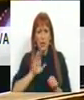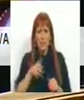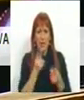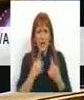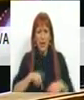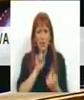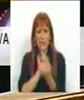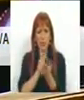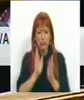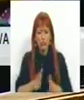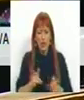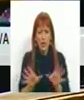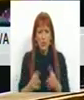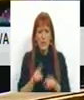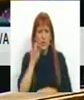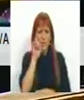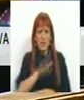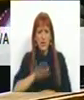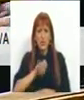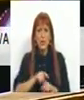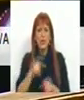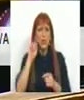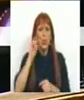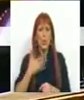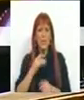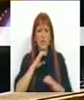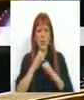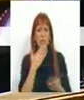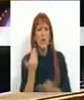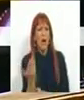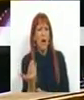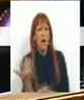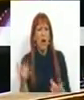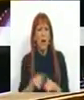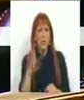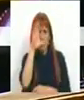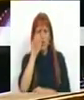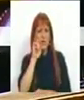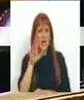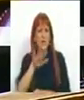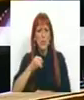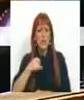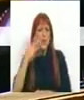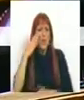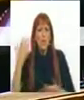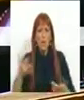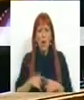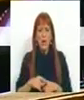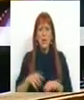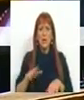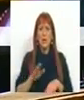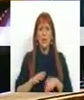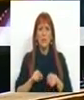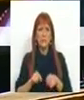primeira audiência que tivemos na Comissão de Defesa Nacional, o déficit de comunicação do Ministério da Defesa Nacional. Eu penso que